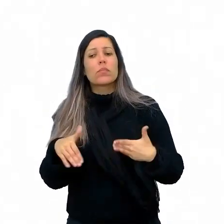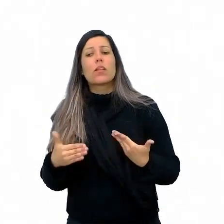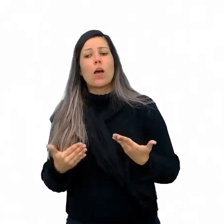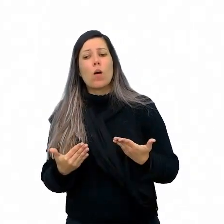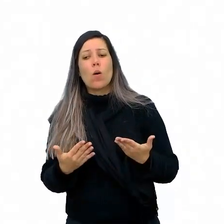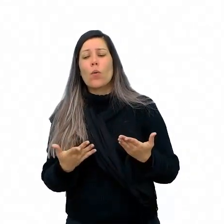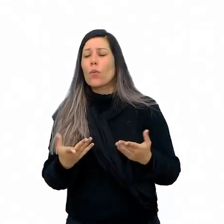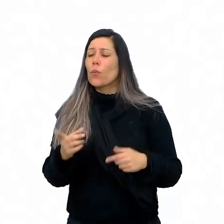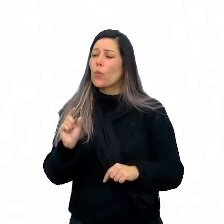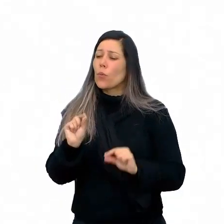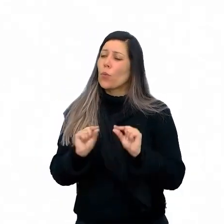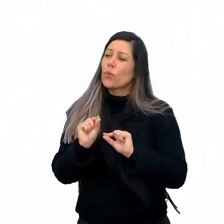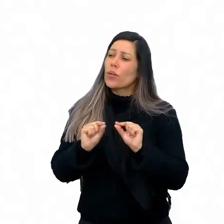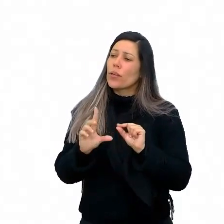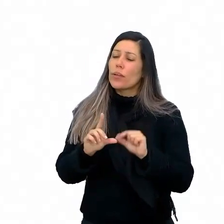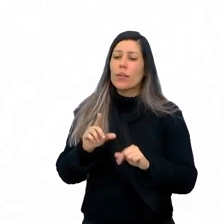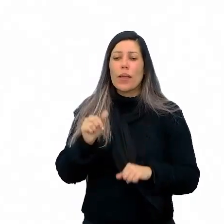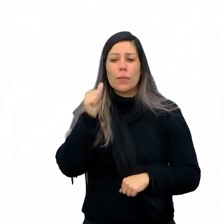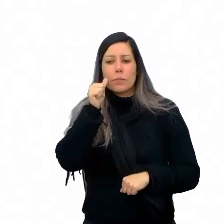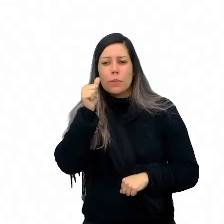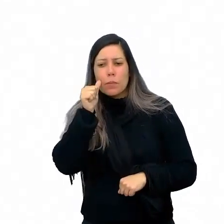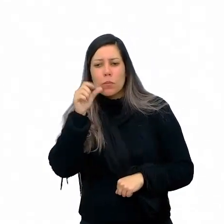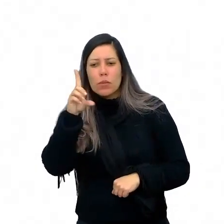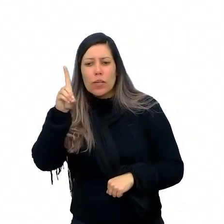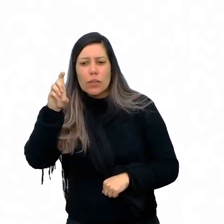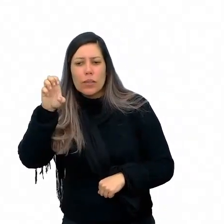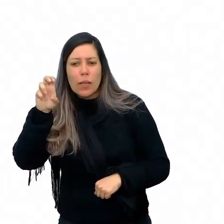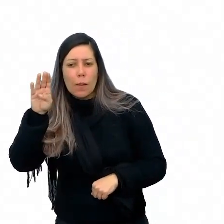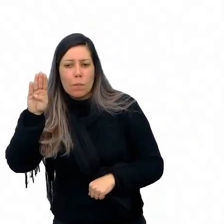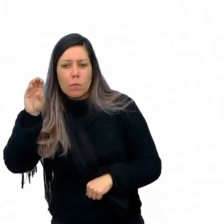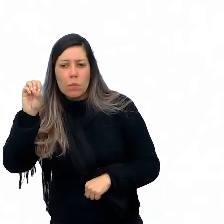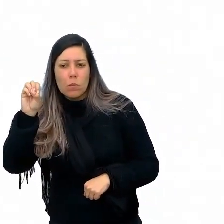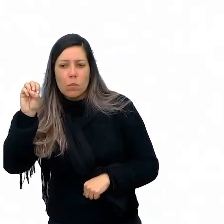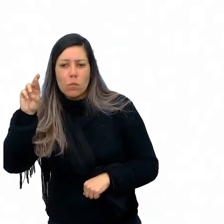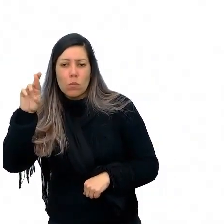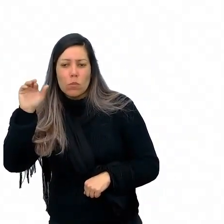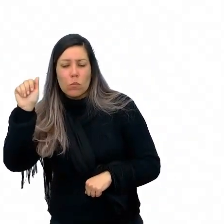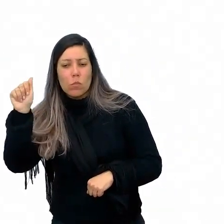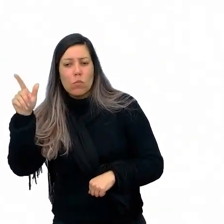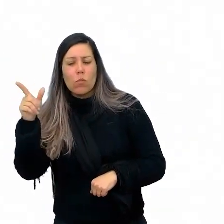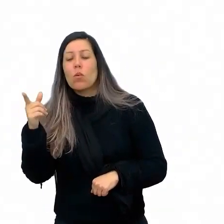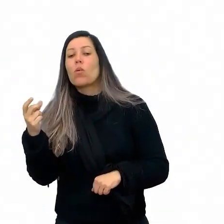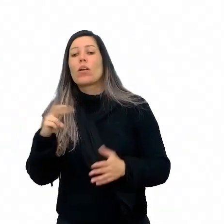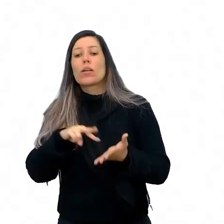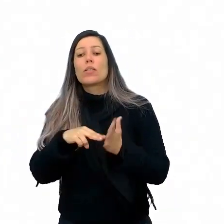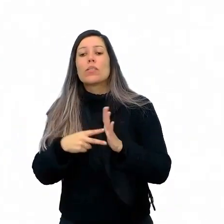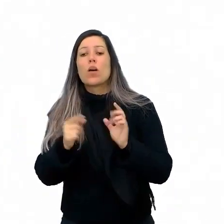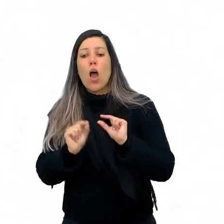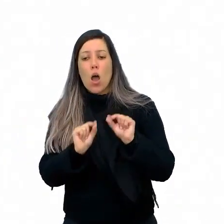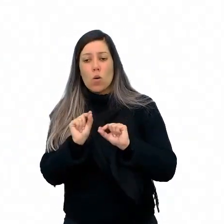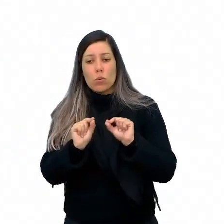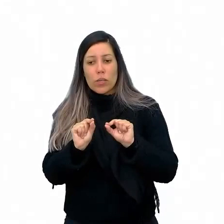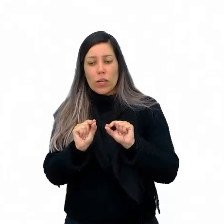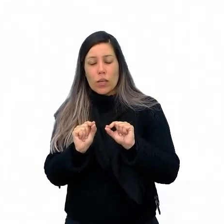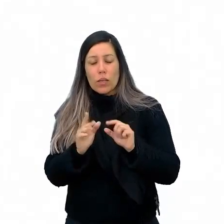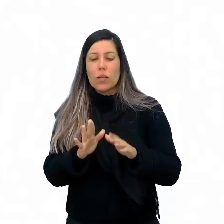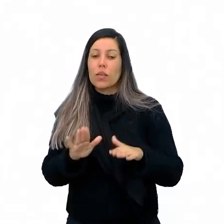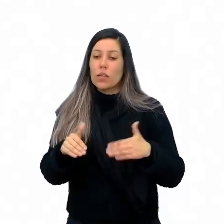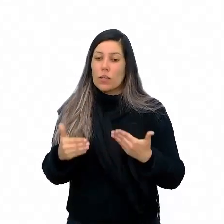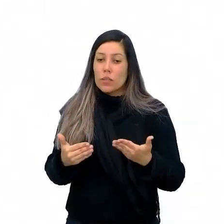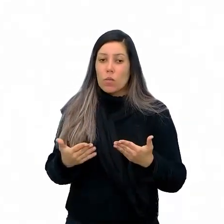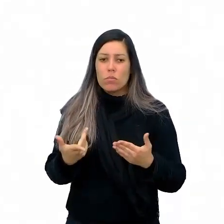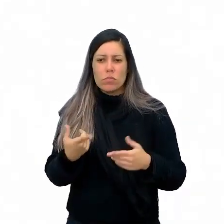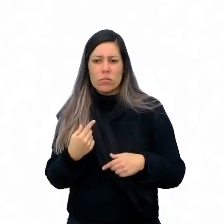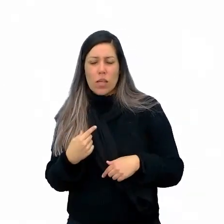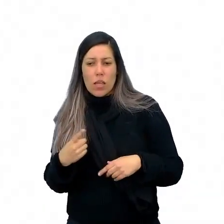ela trazendo para o nosso cotidiano aqui, ela quer dizer o seguinte: nos deparamos com conteúdo matemático, muito